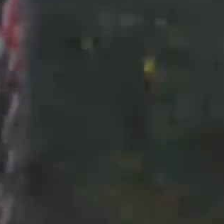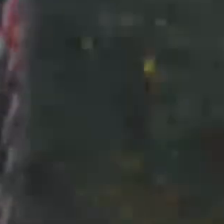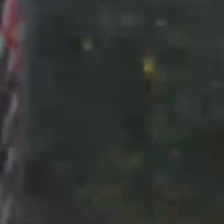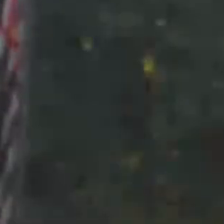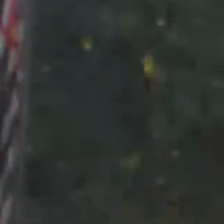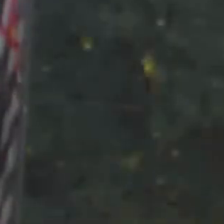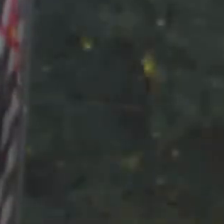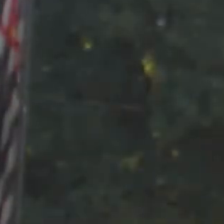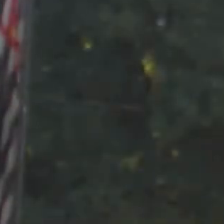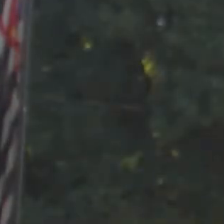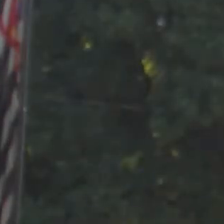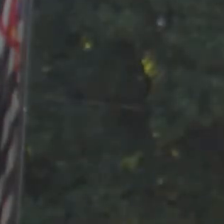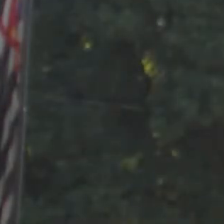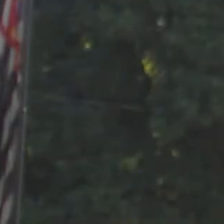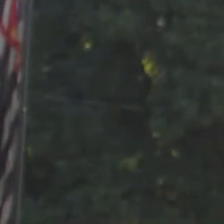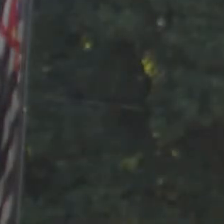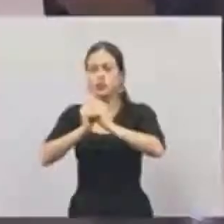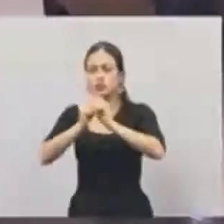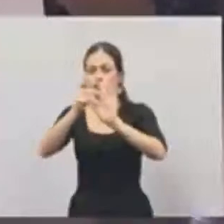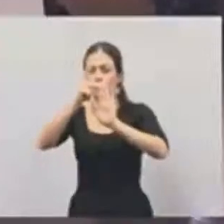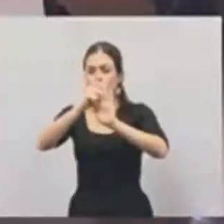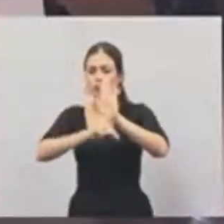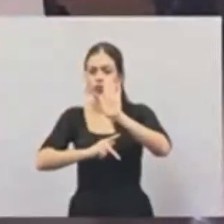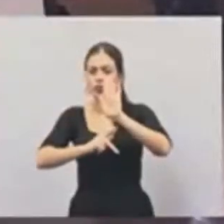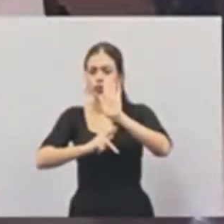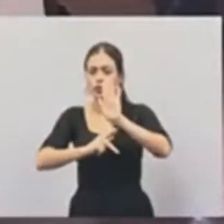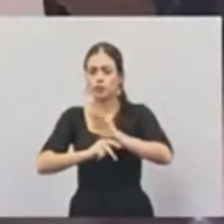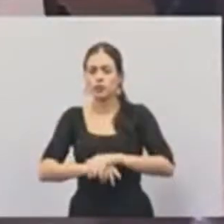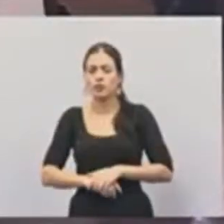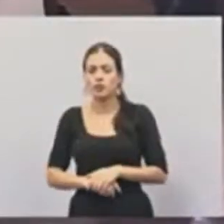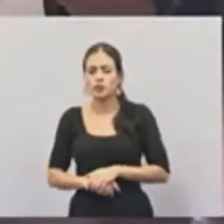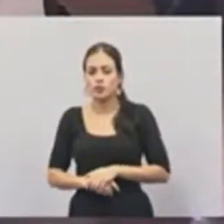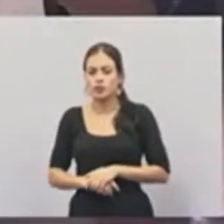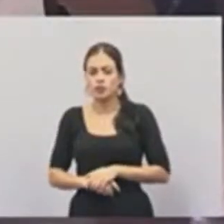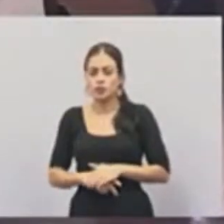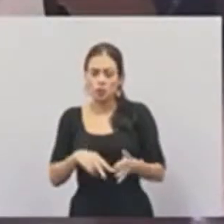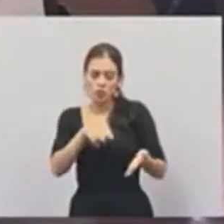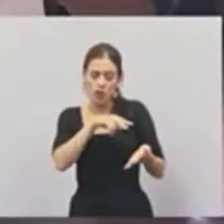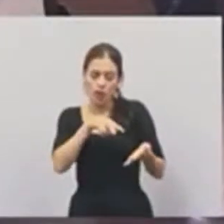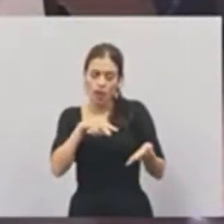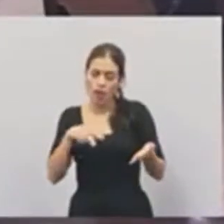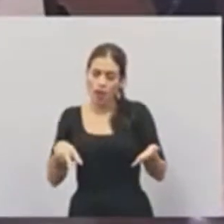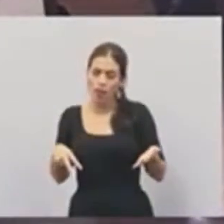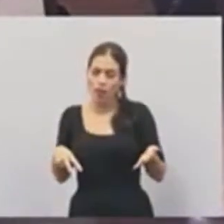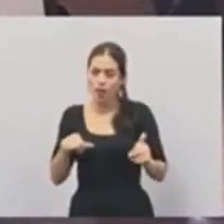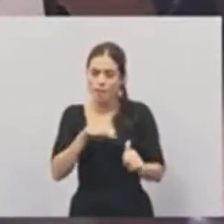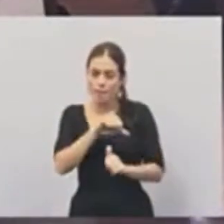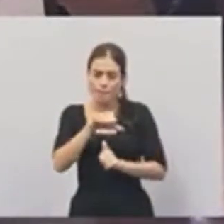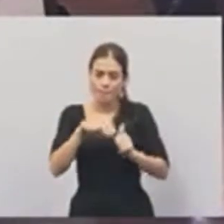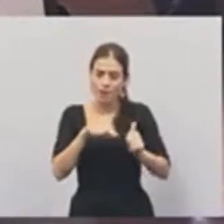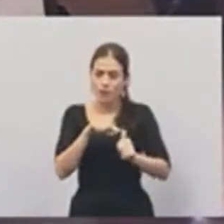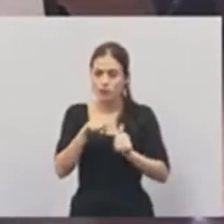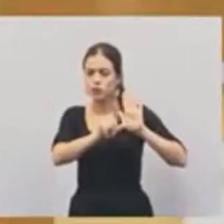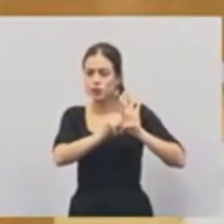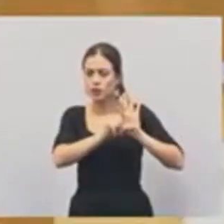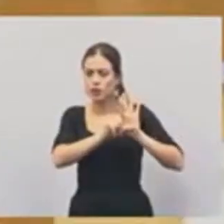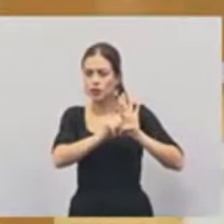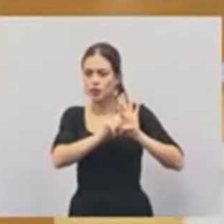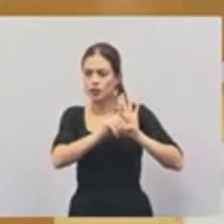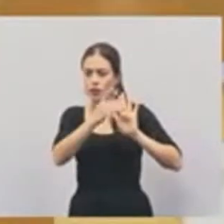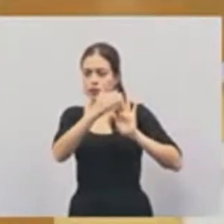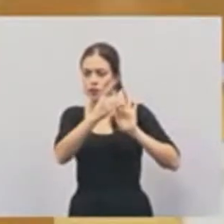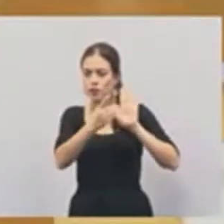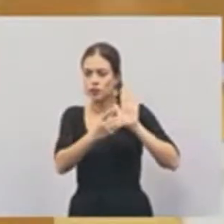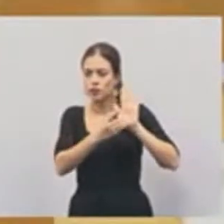A Câmara Municipal de Jacareí aprovou o projeto de lei que institui e cria o Prêmio Guarana Ramos e